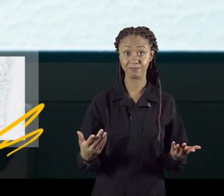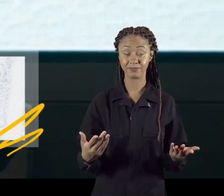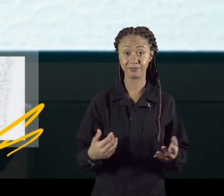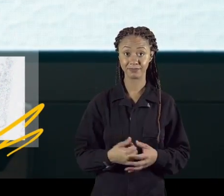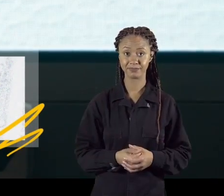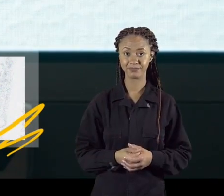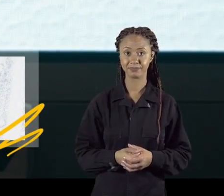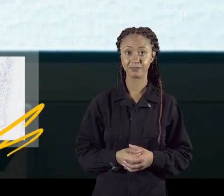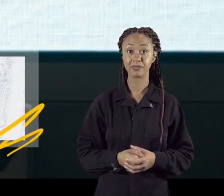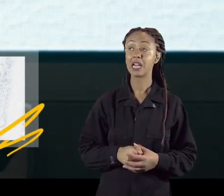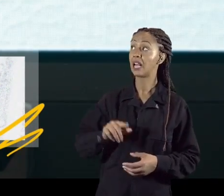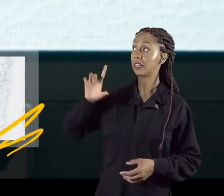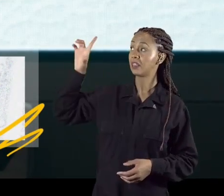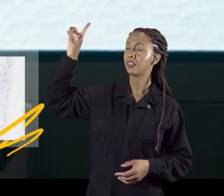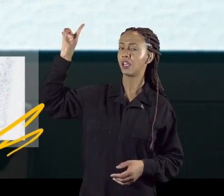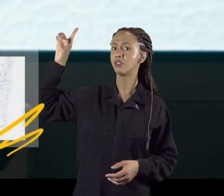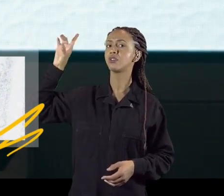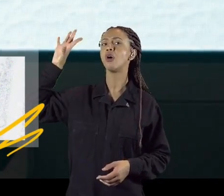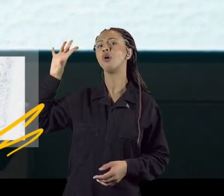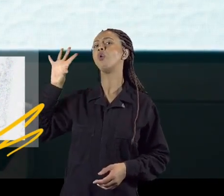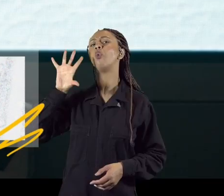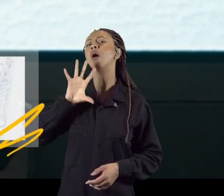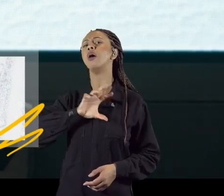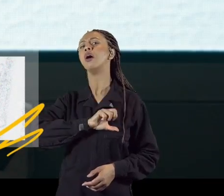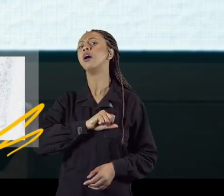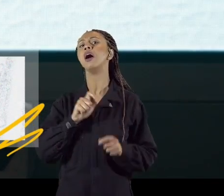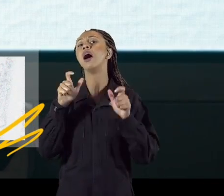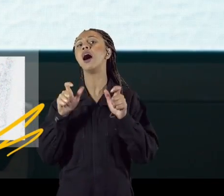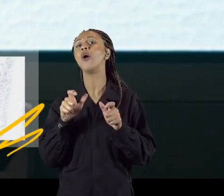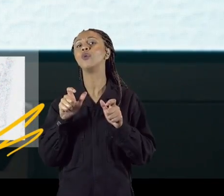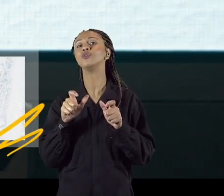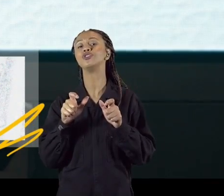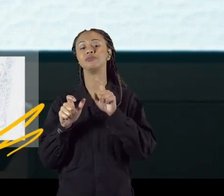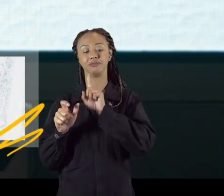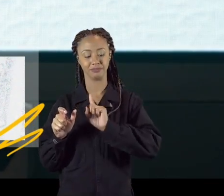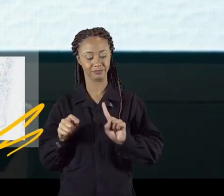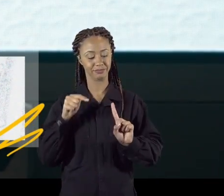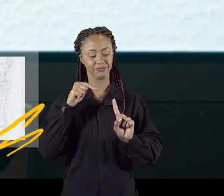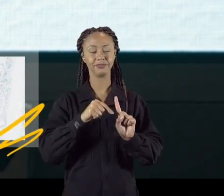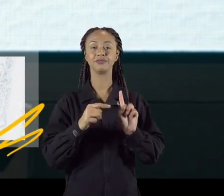Jesus hoje lá no céus